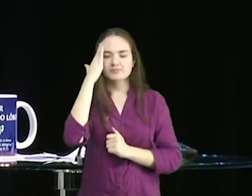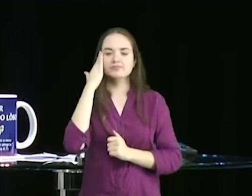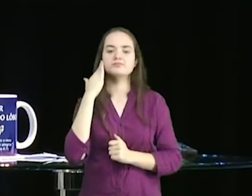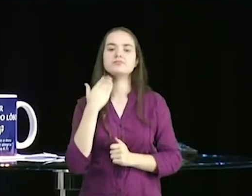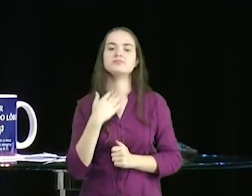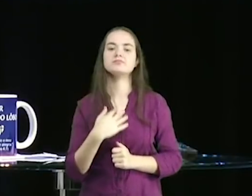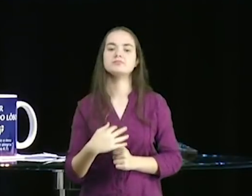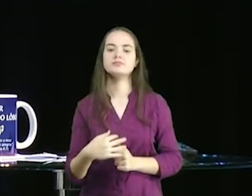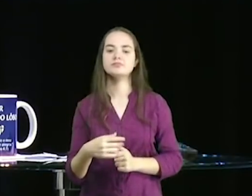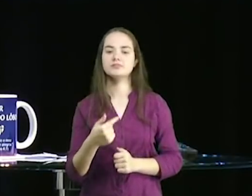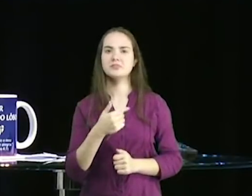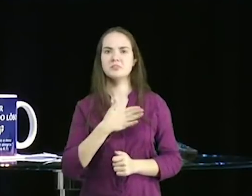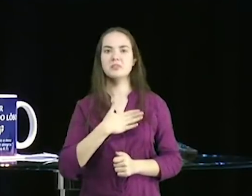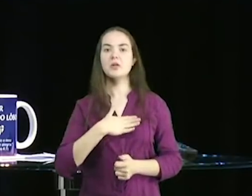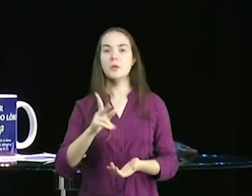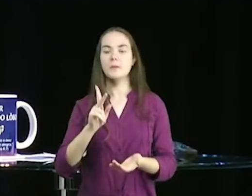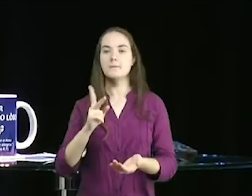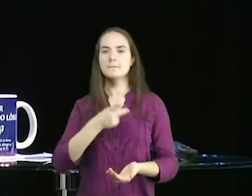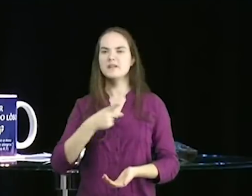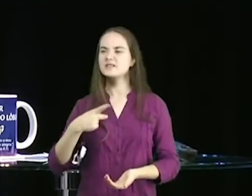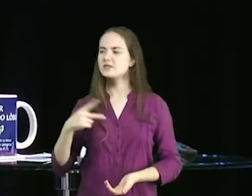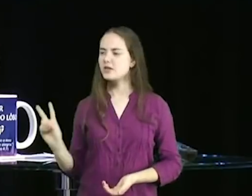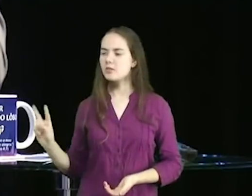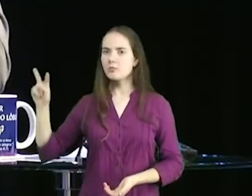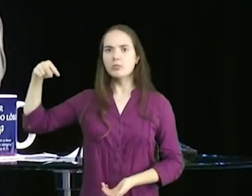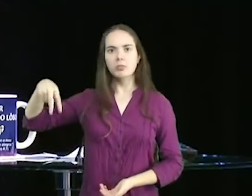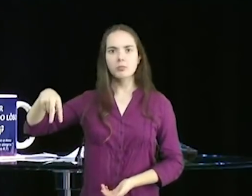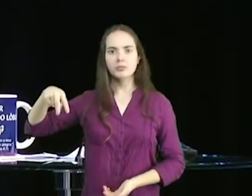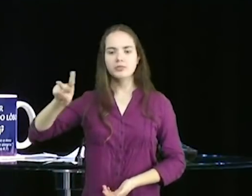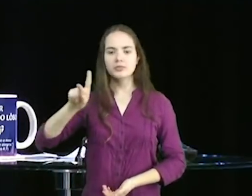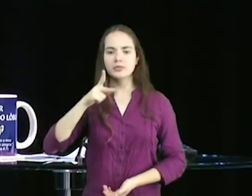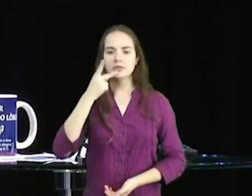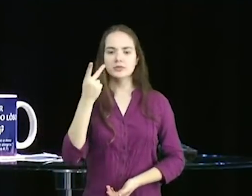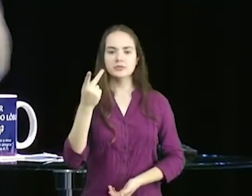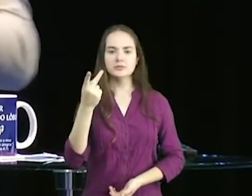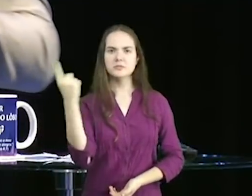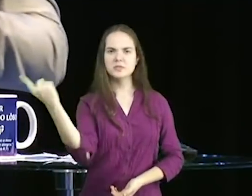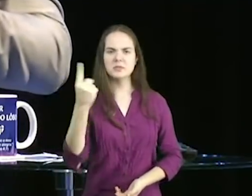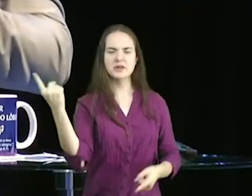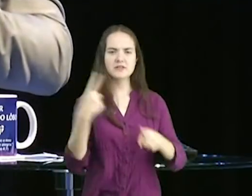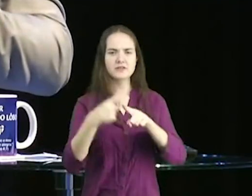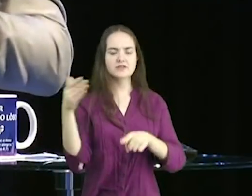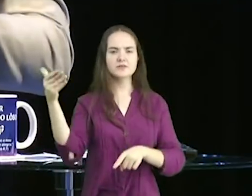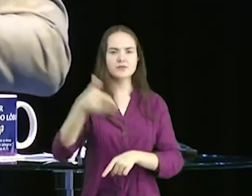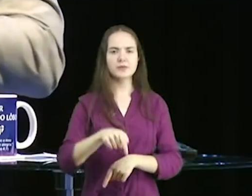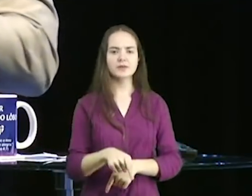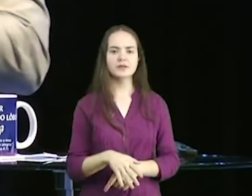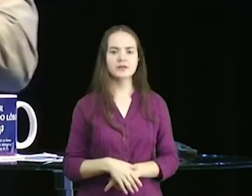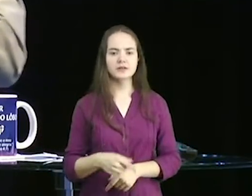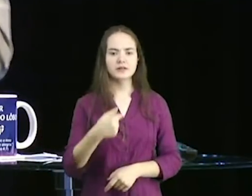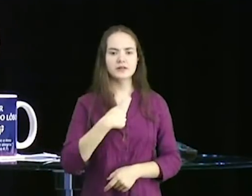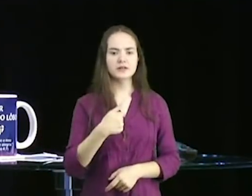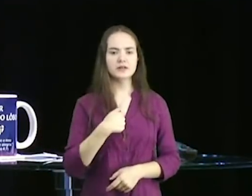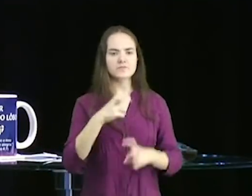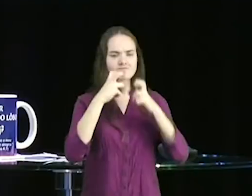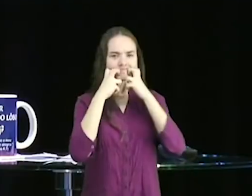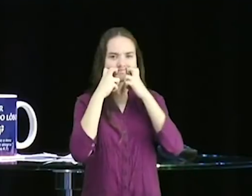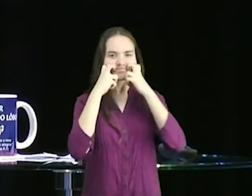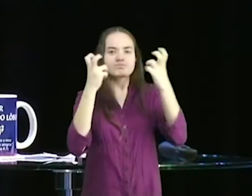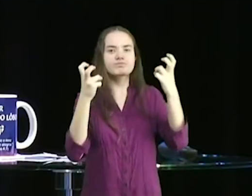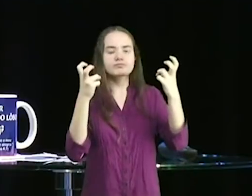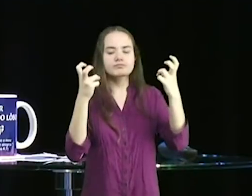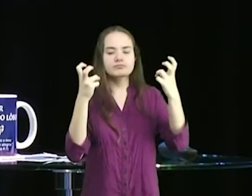gente, o meu pastor se levantou e falou assim: é a primeira vez que eu venho aqui, e eu estou envergonhado,